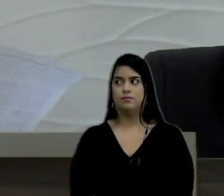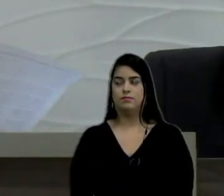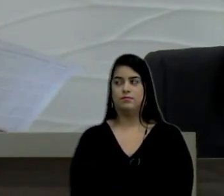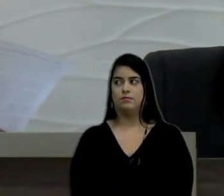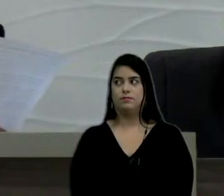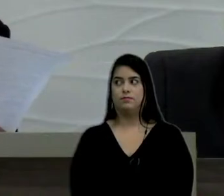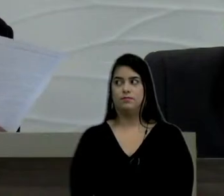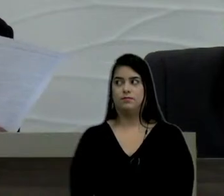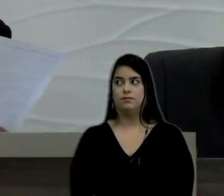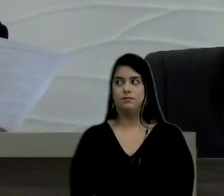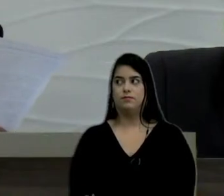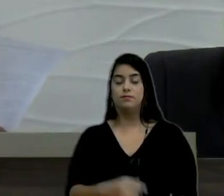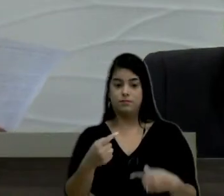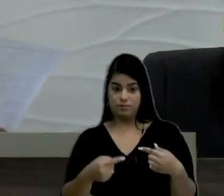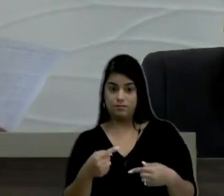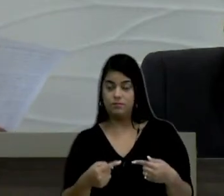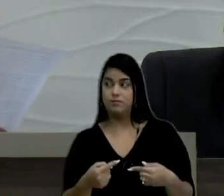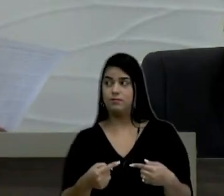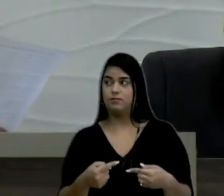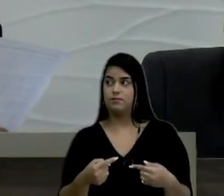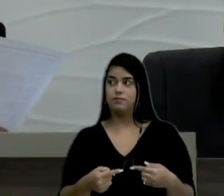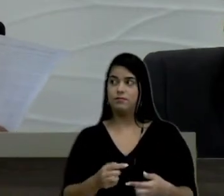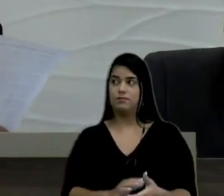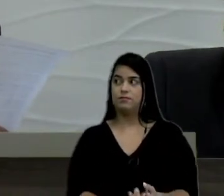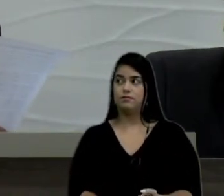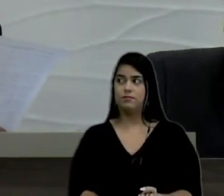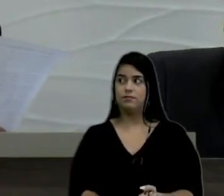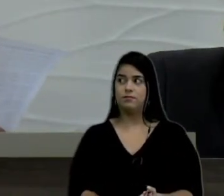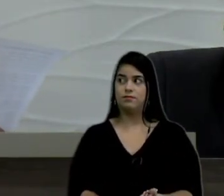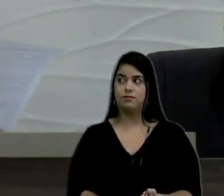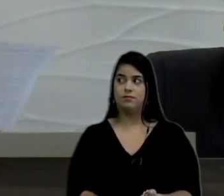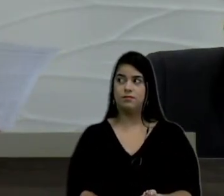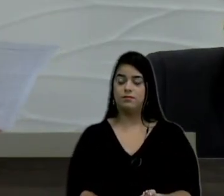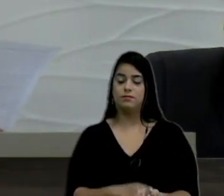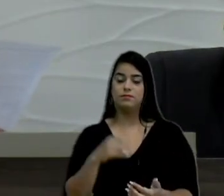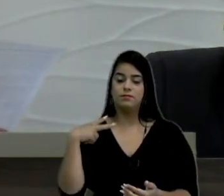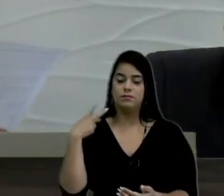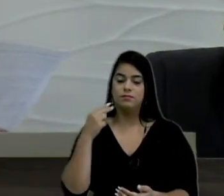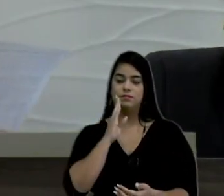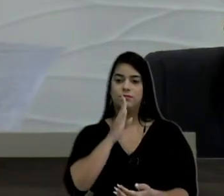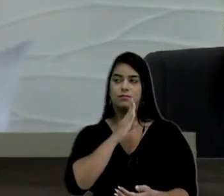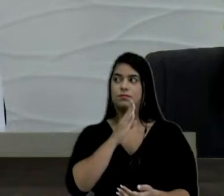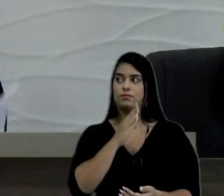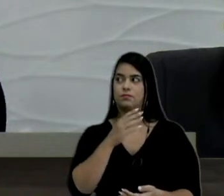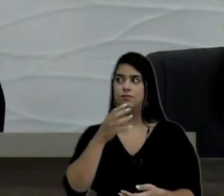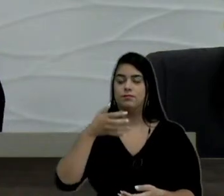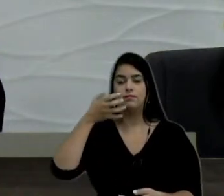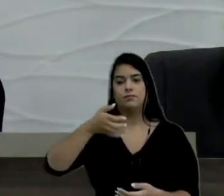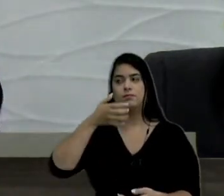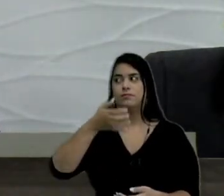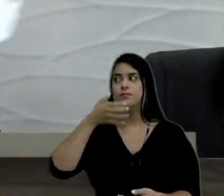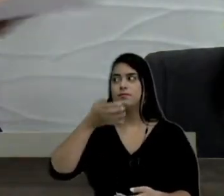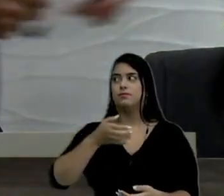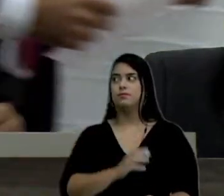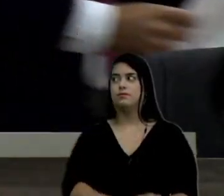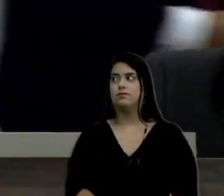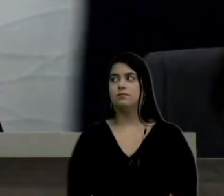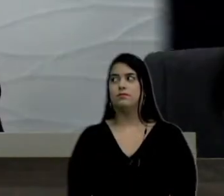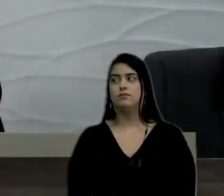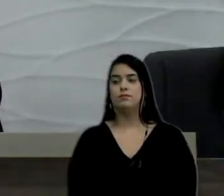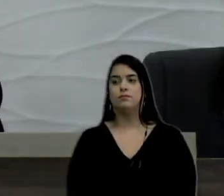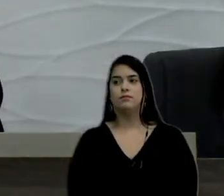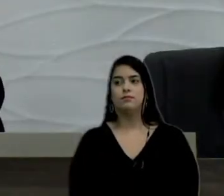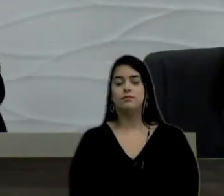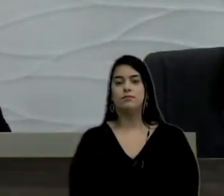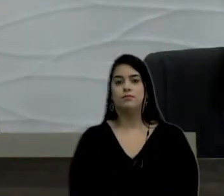Prim Vereador discussão Vereador Bruno Braga Bruno Braga eu falo aqui